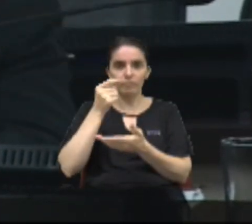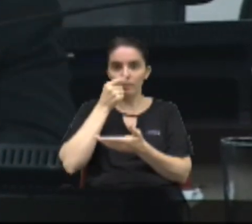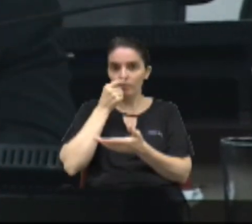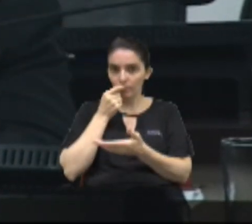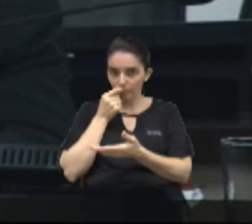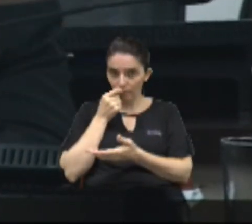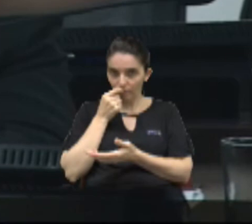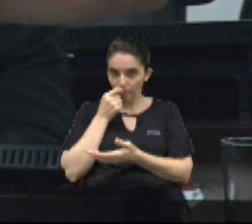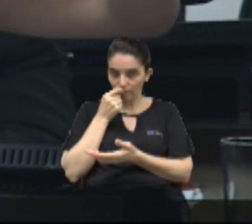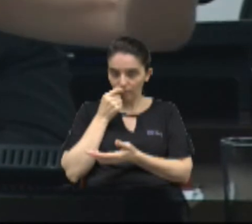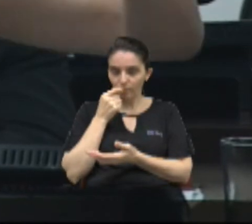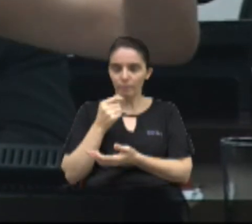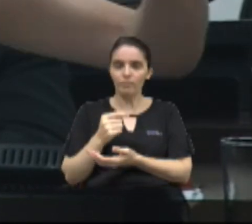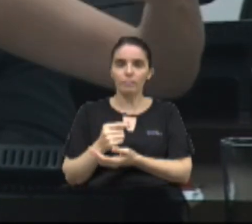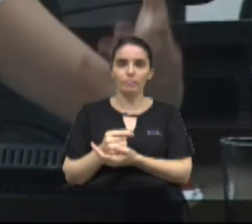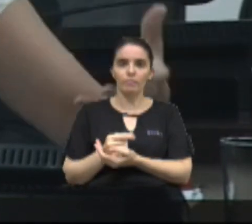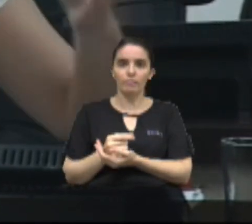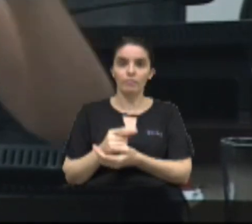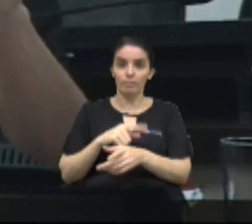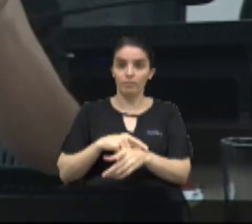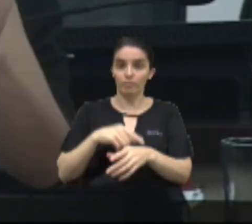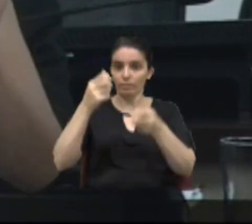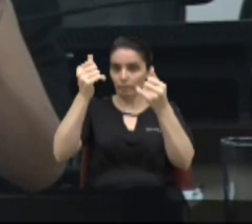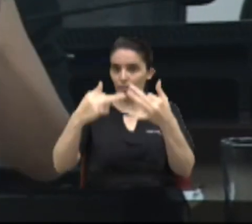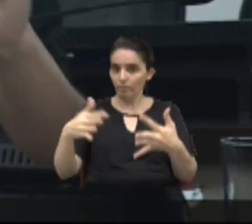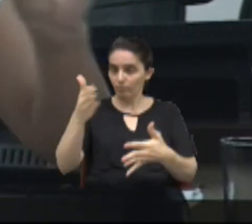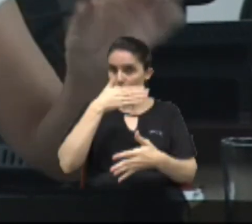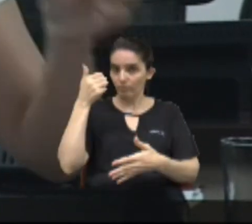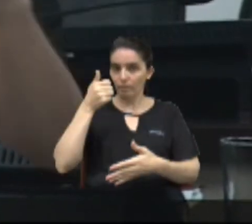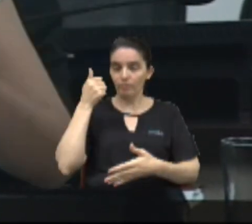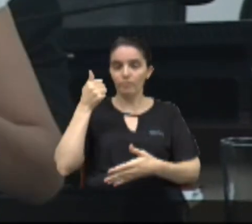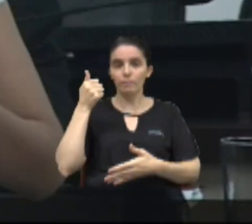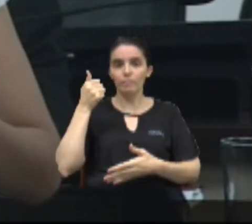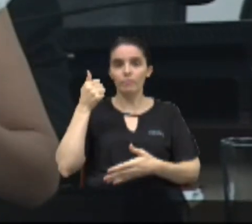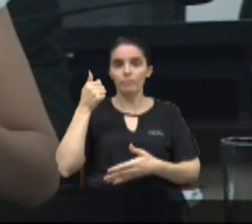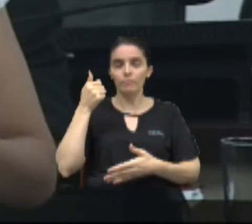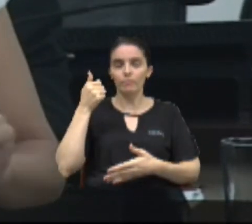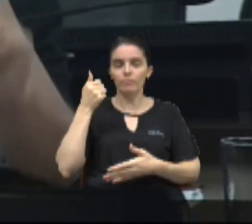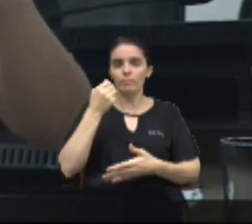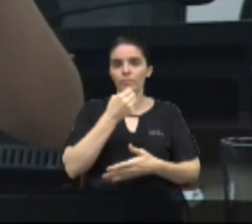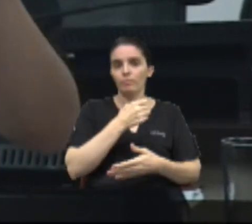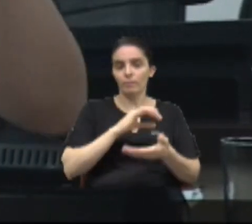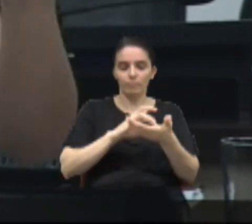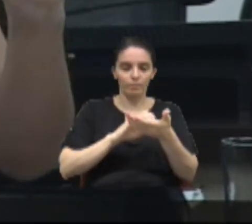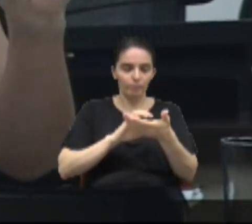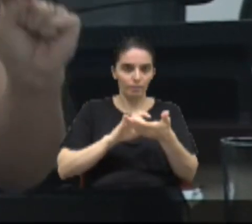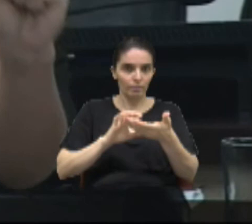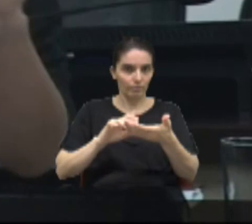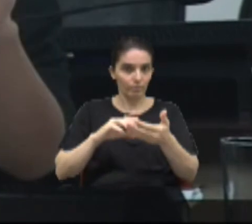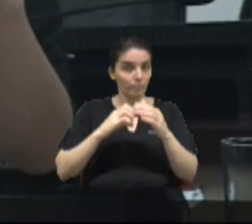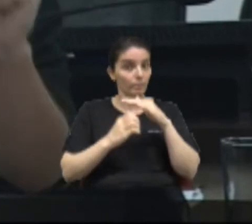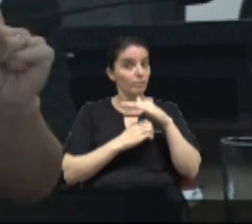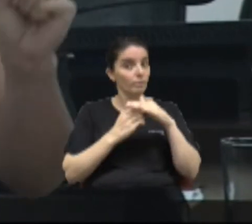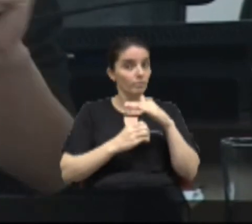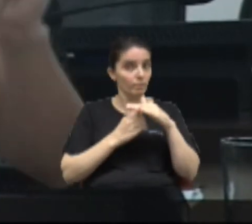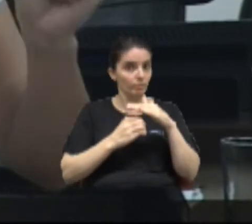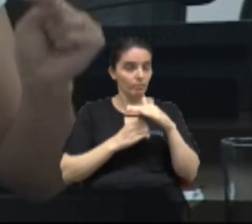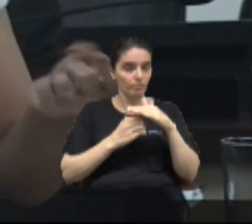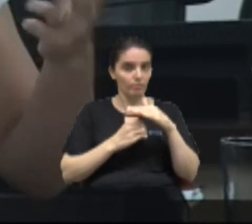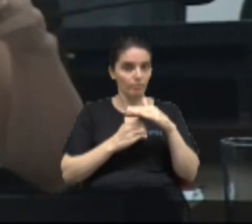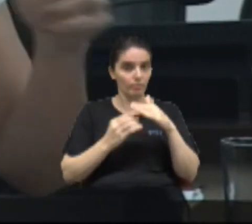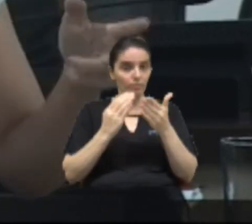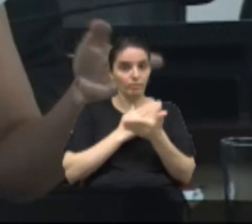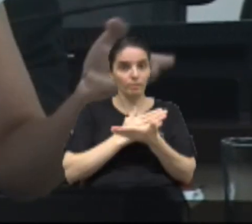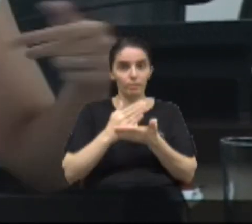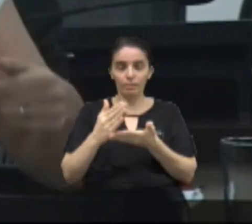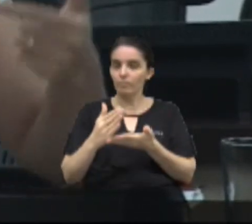até pudesse, se tivesse tempo, explicar melhor, mas essa questão de algoritmos e aplicativos de empresas que simplesmente começaram